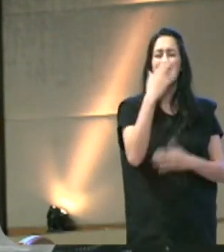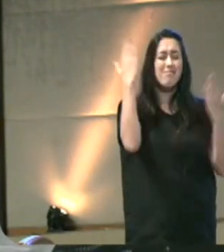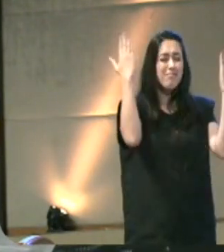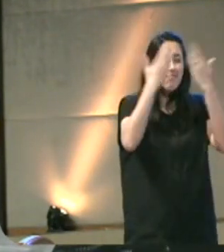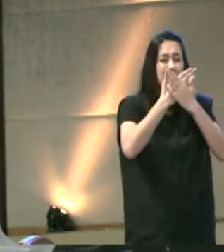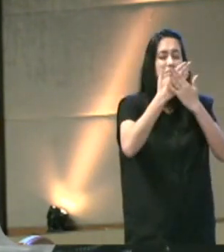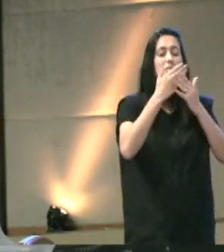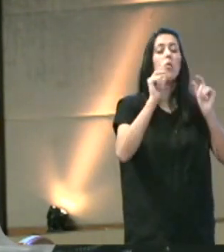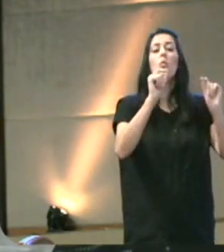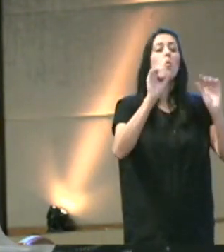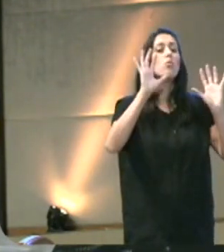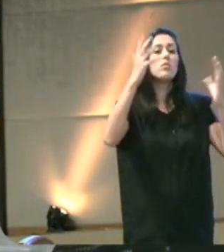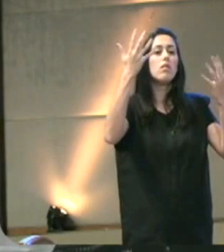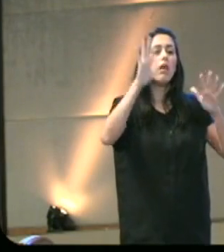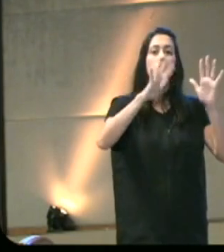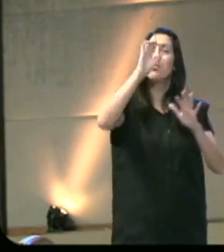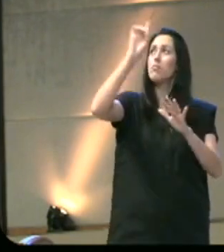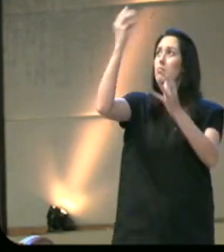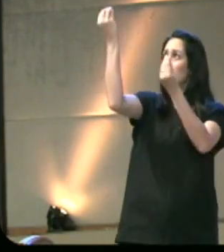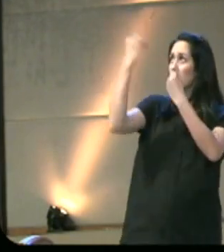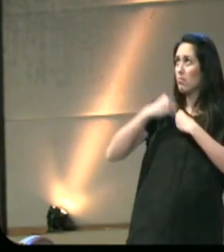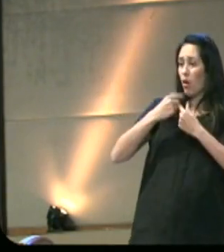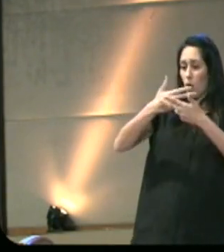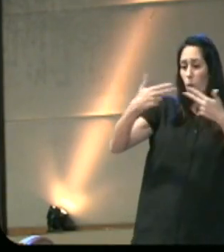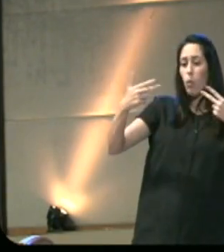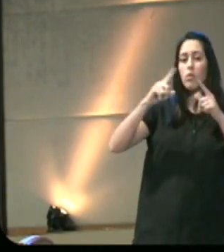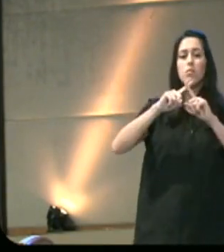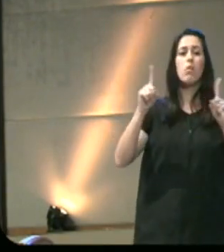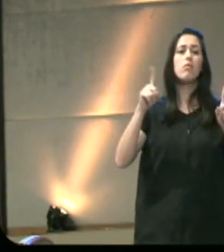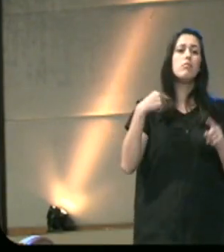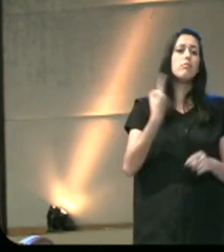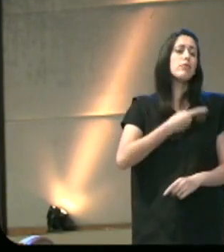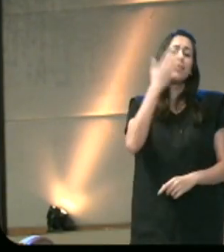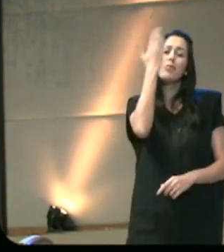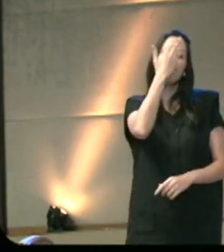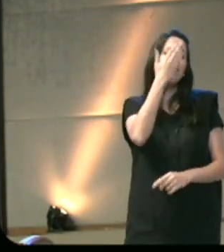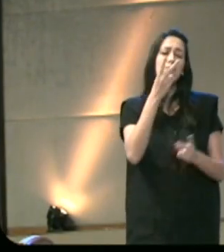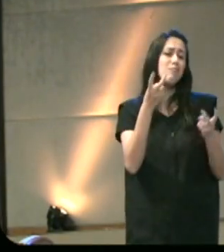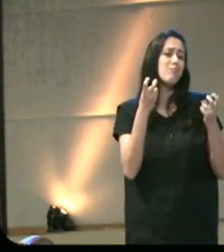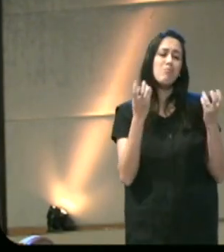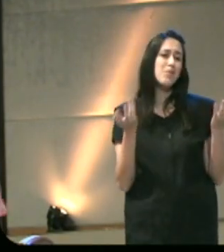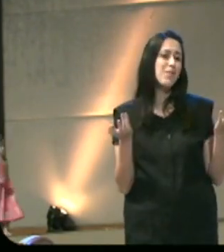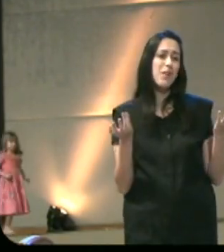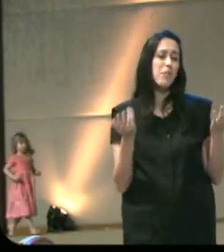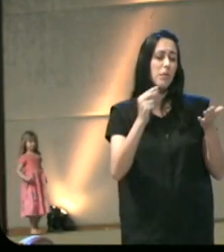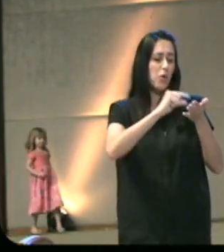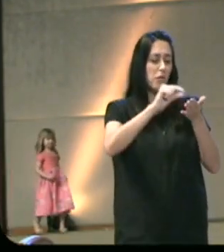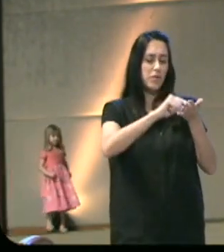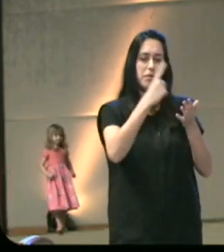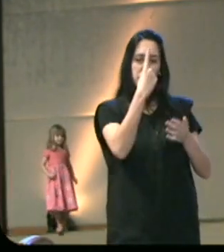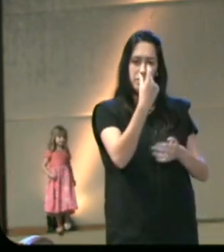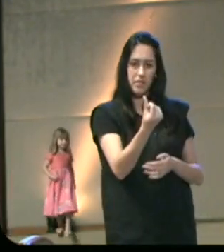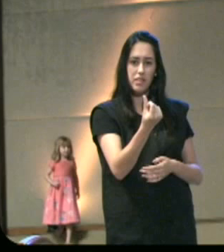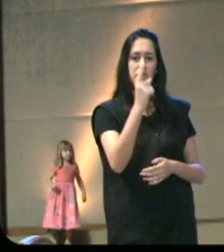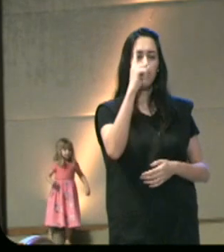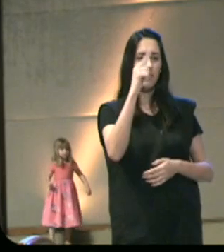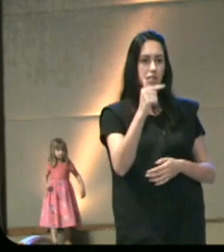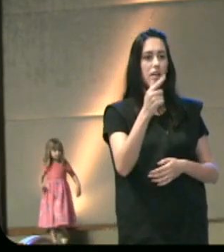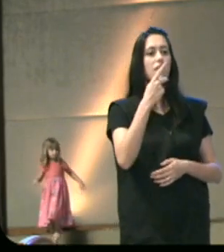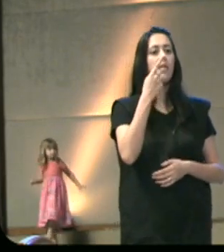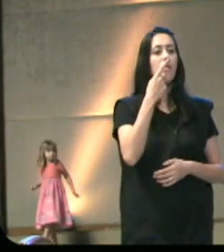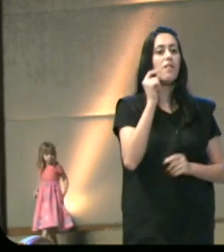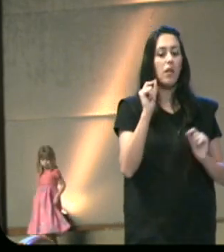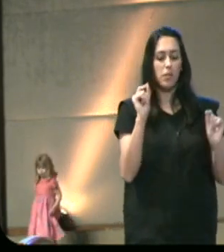que Deus já colocou à nossa disposição. E aí, baseado nos versículos 16 e 17, a gente